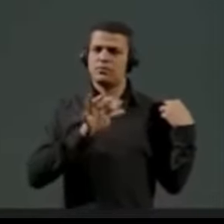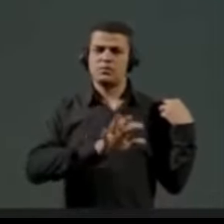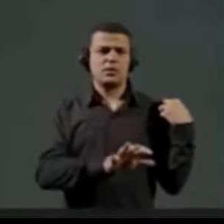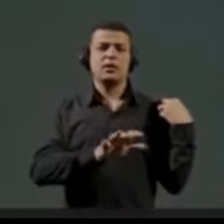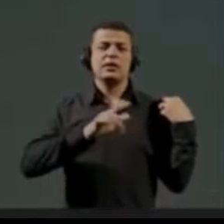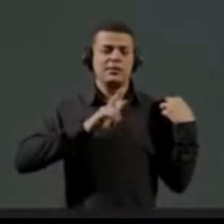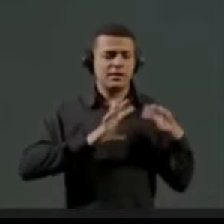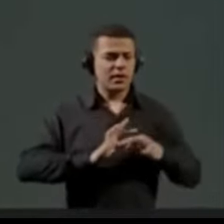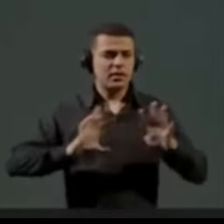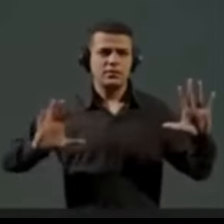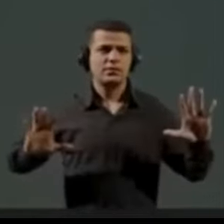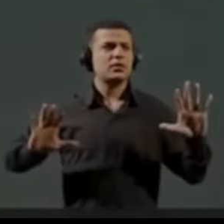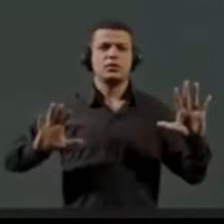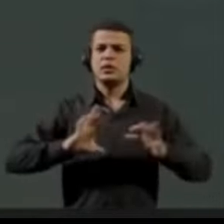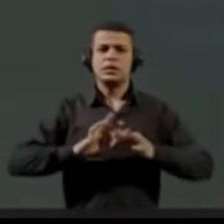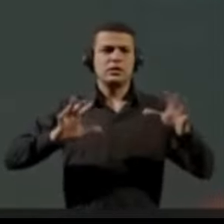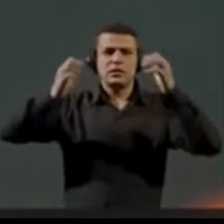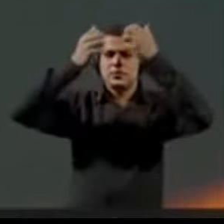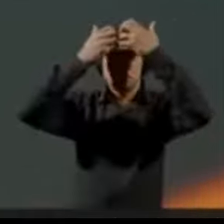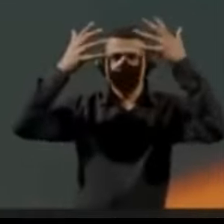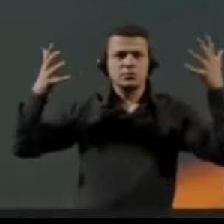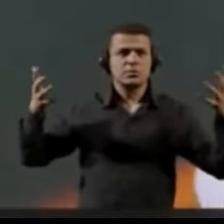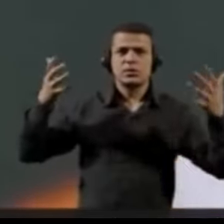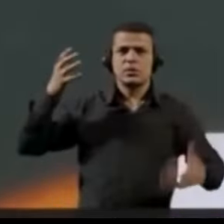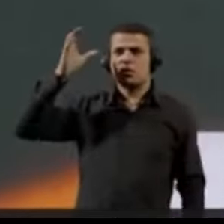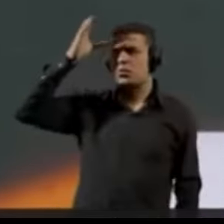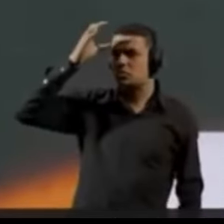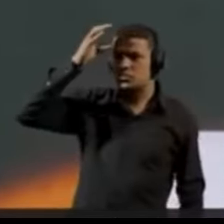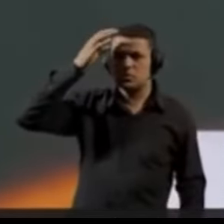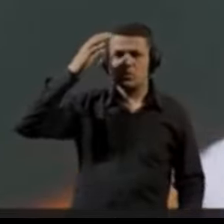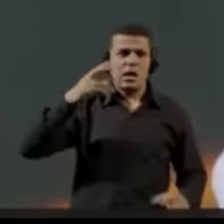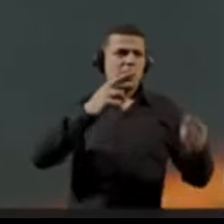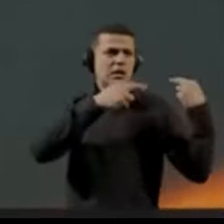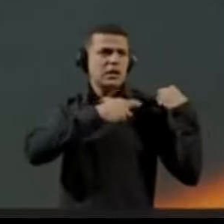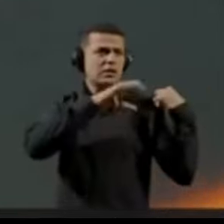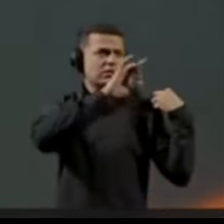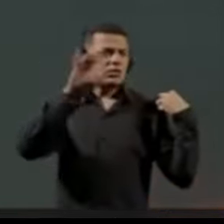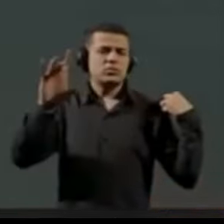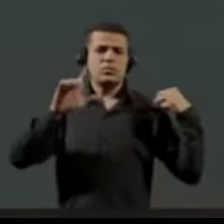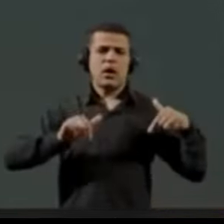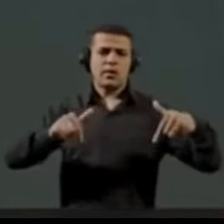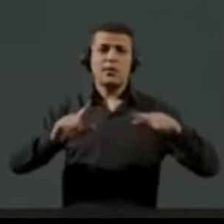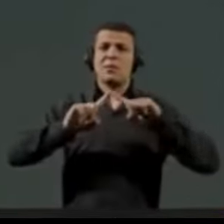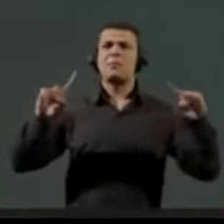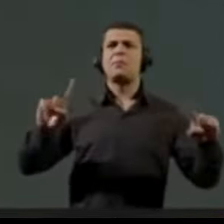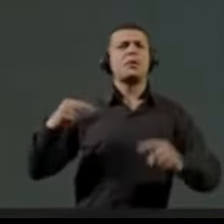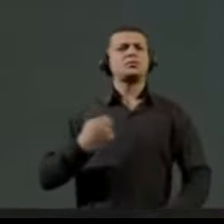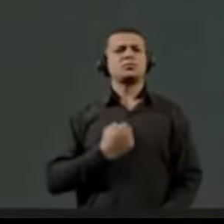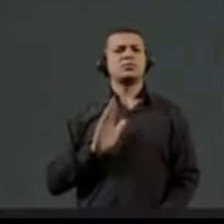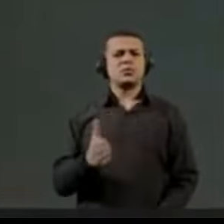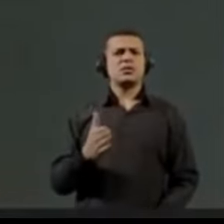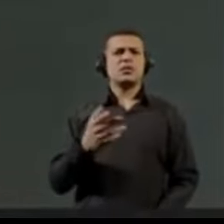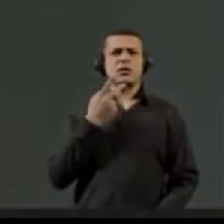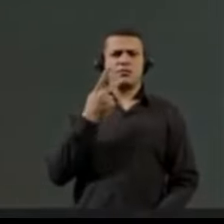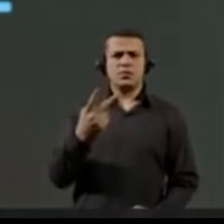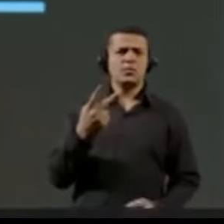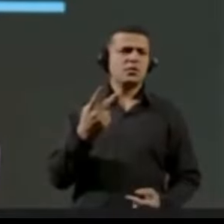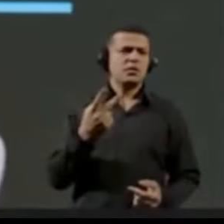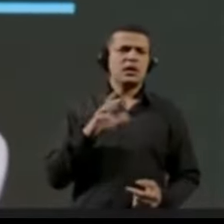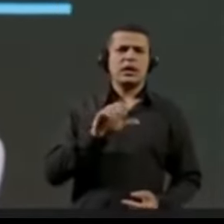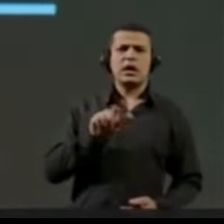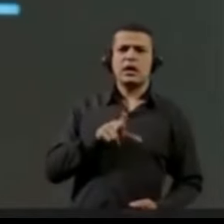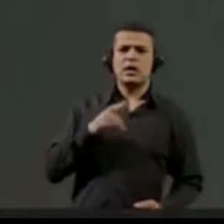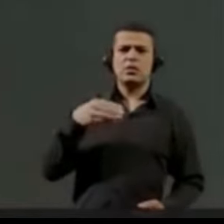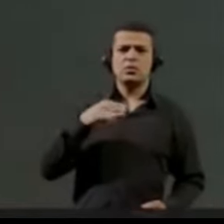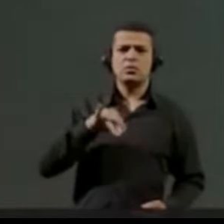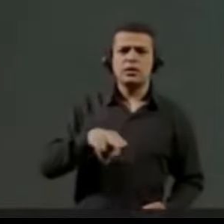esse ambiente livre, de livre expressão do pensamento. Cada um, sim, deve se responsabilizar por suas palavras e atos. Mas já temos calúnia, injúria e difamação para quem se